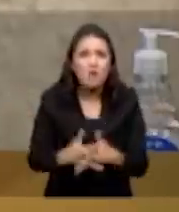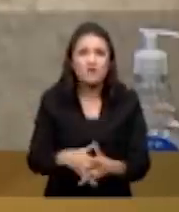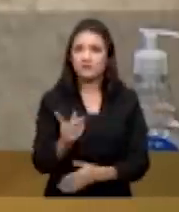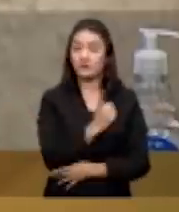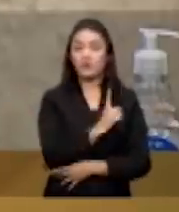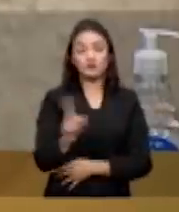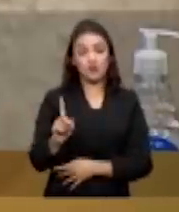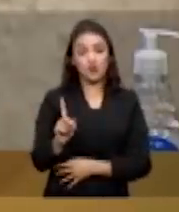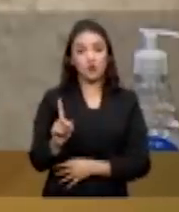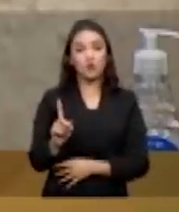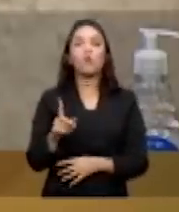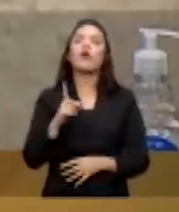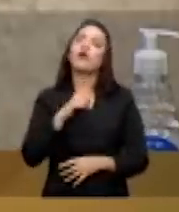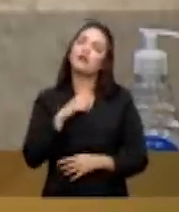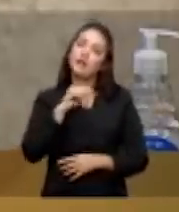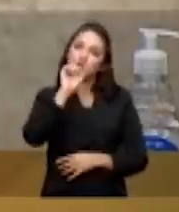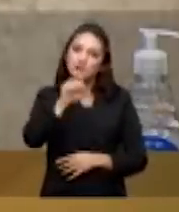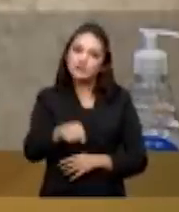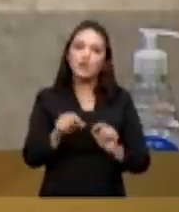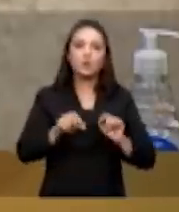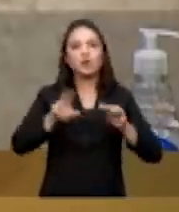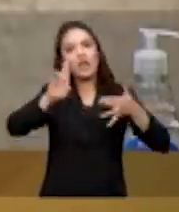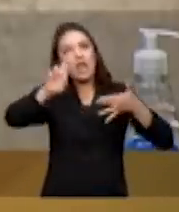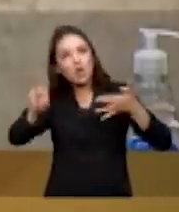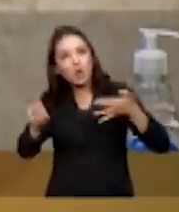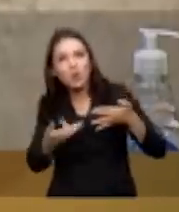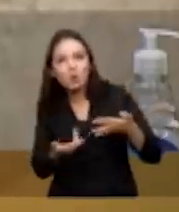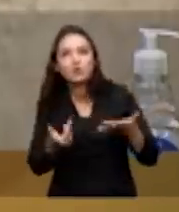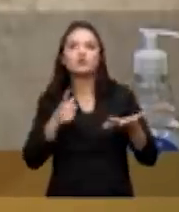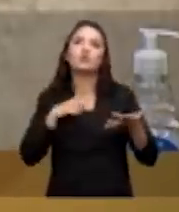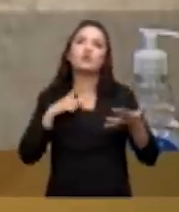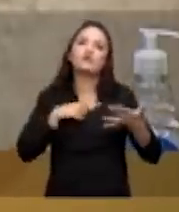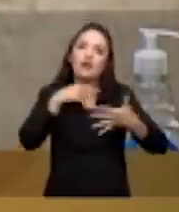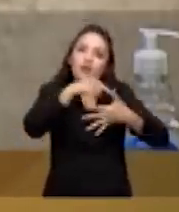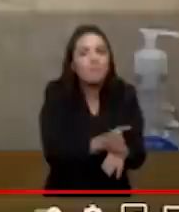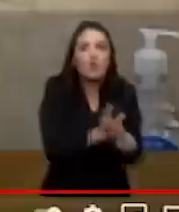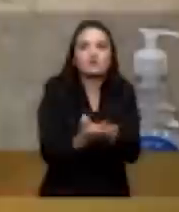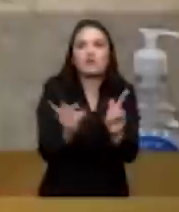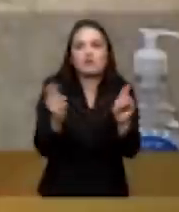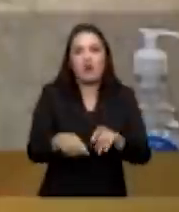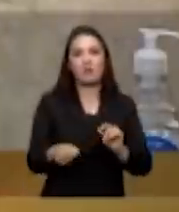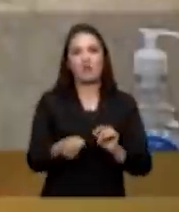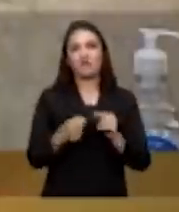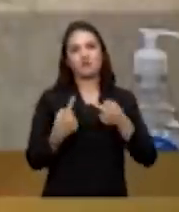certo, pelos recursos que as vias processuais oferecem.